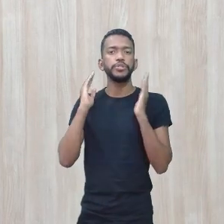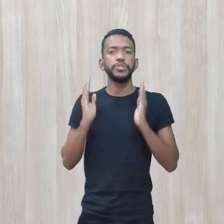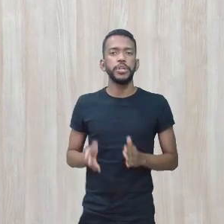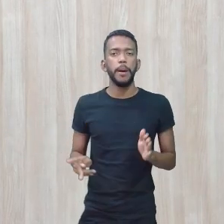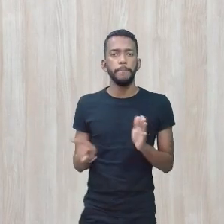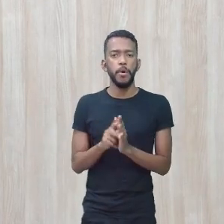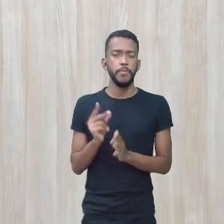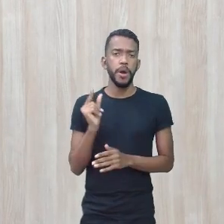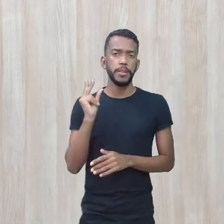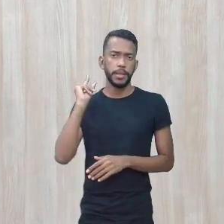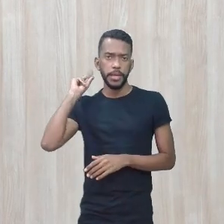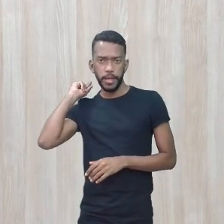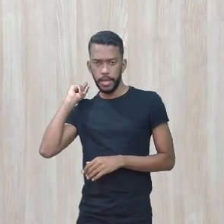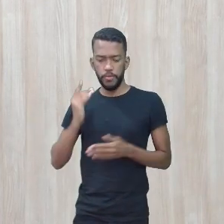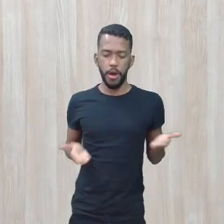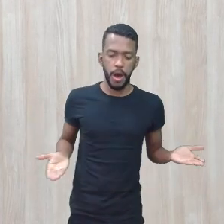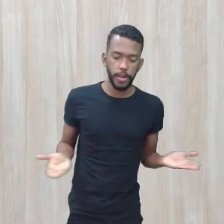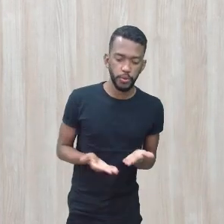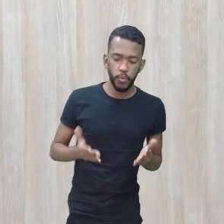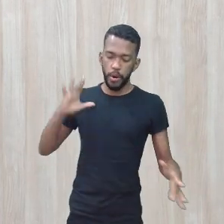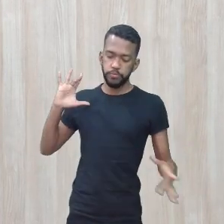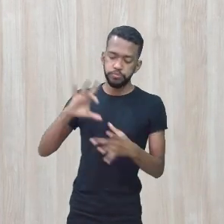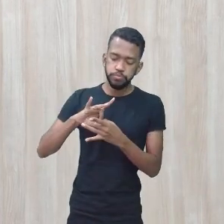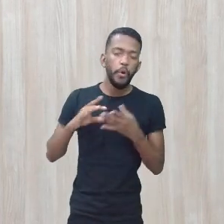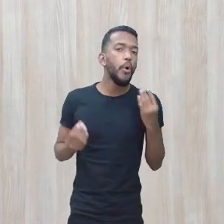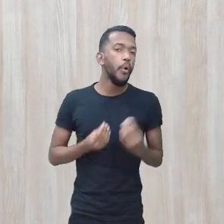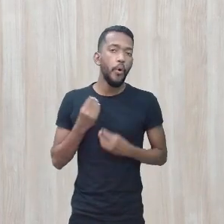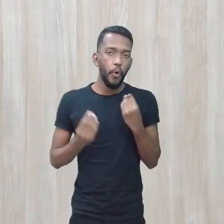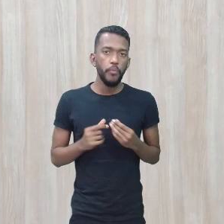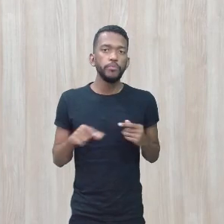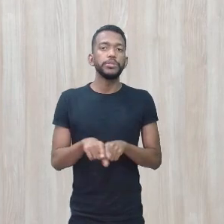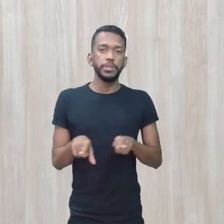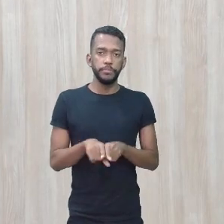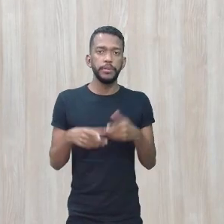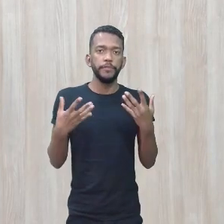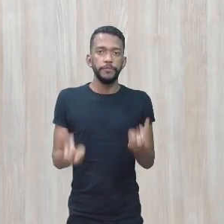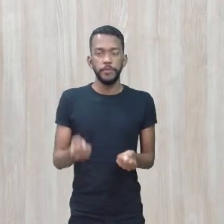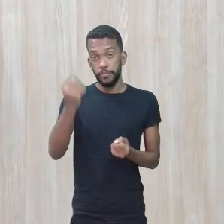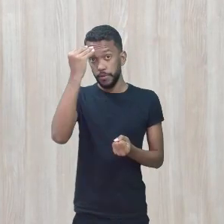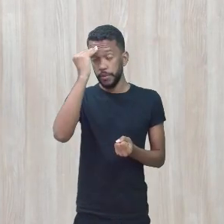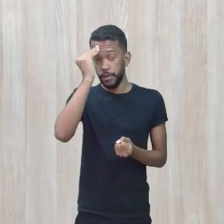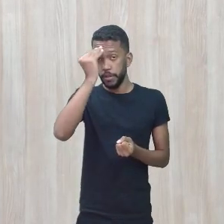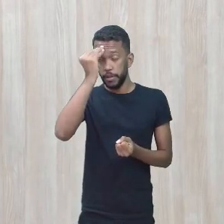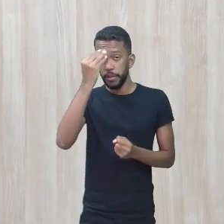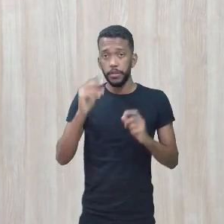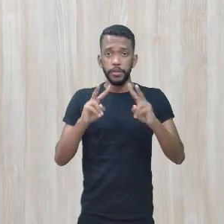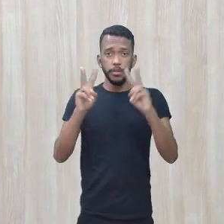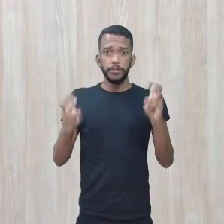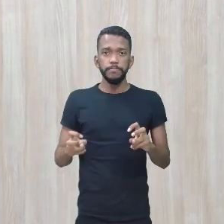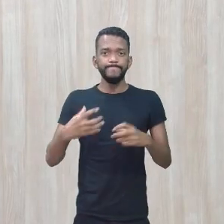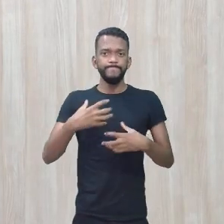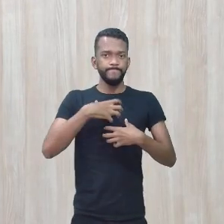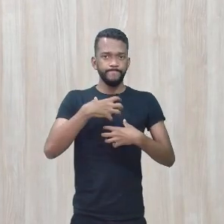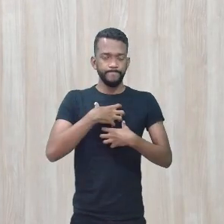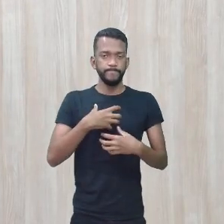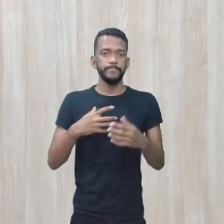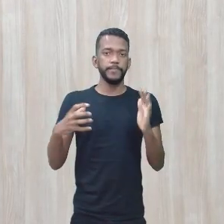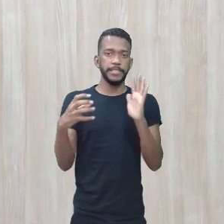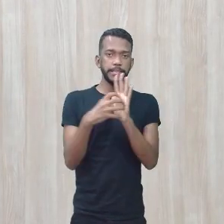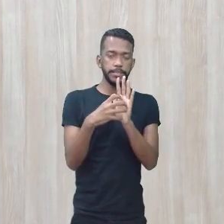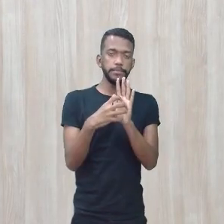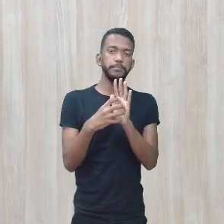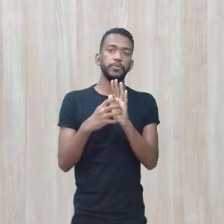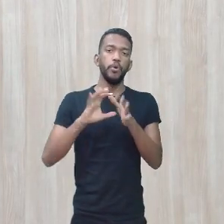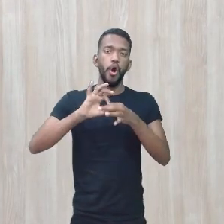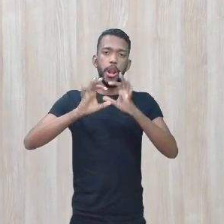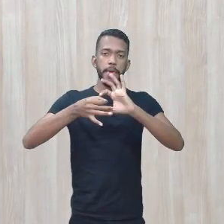da era antiga com os Jogos Olímpicos da era moderna, para depois a gente entrar nos símbolos olímpicos, né? Tipo,